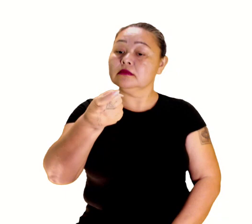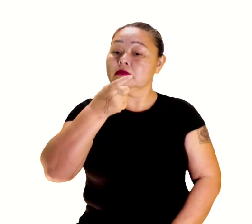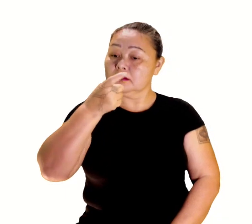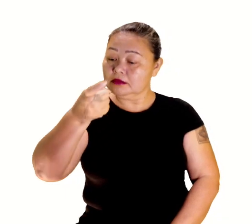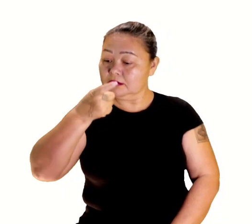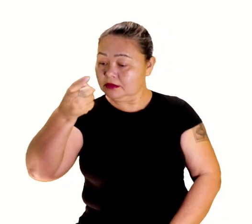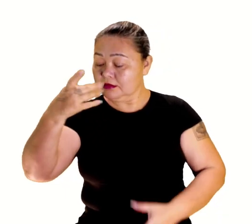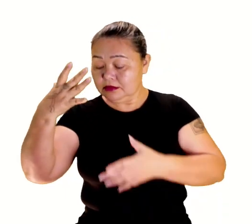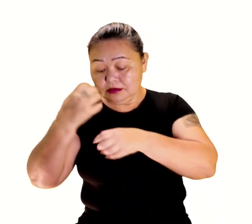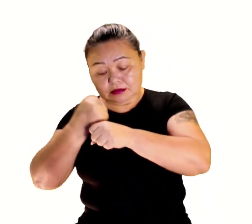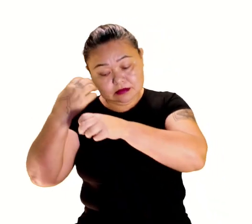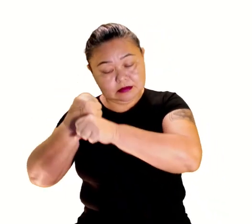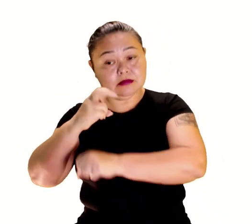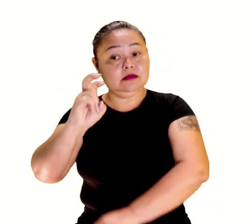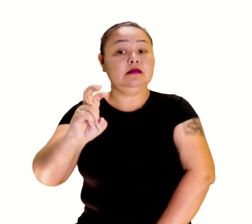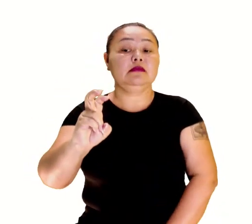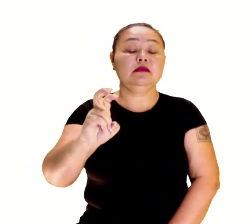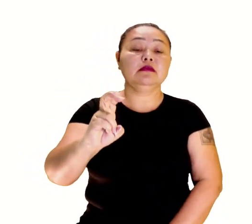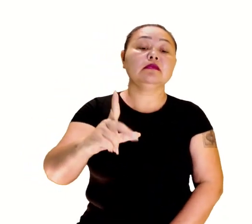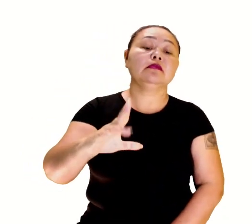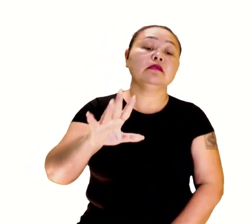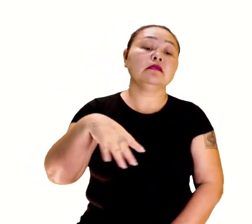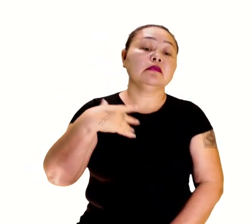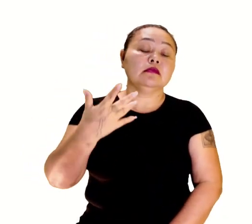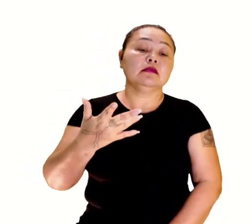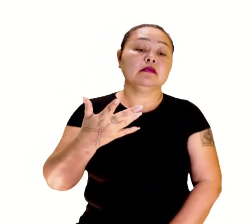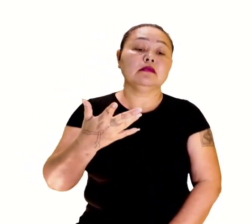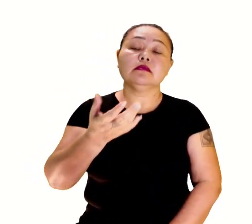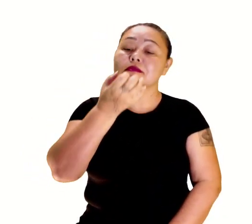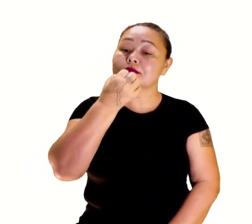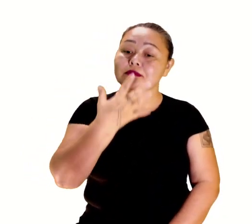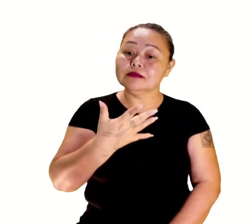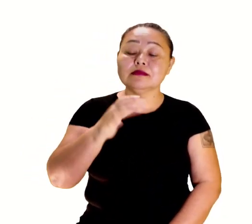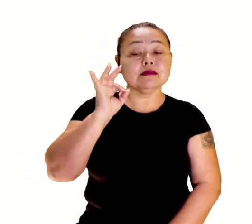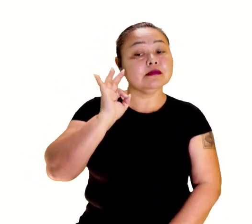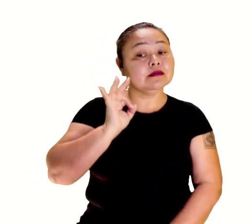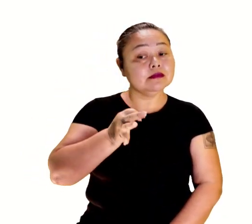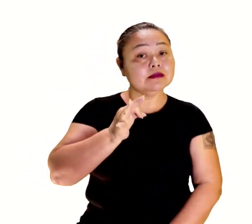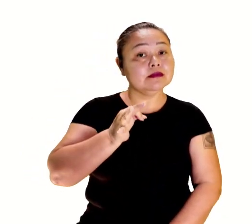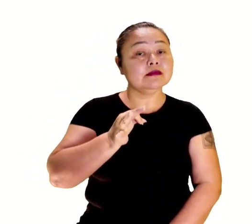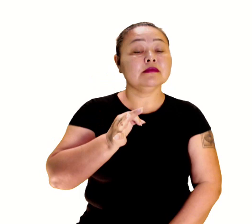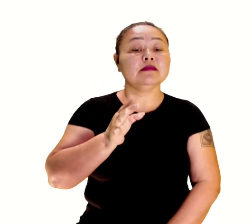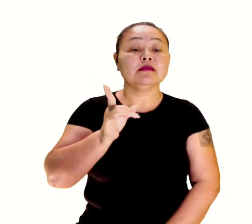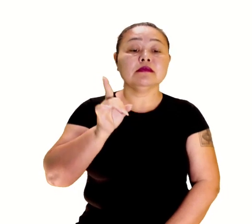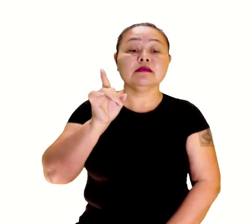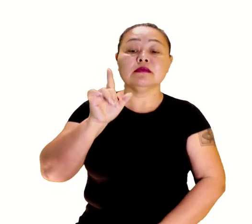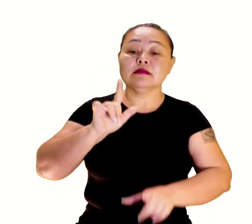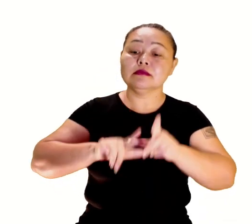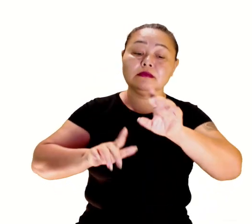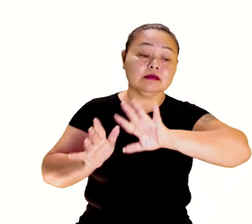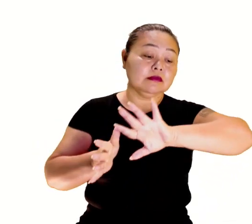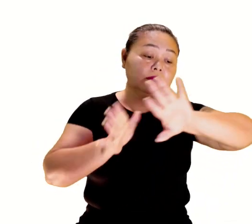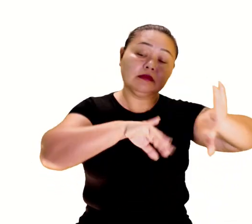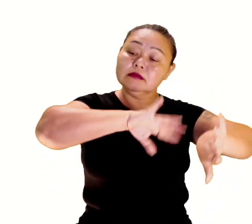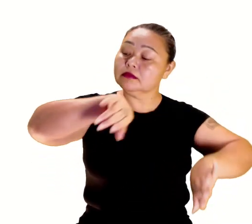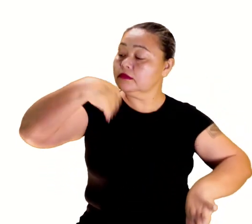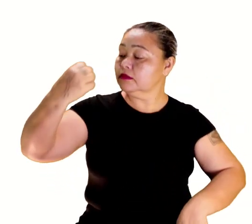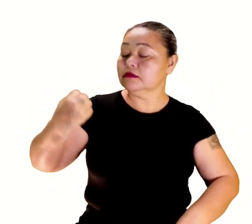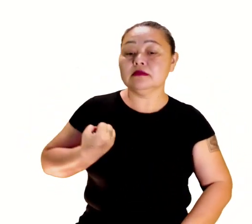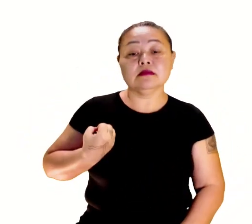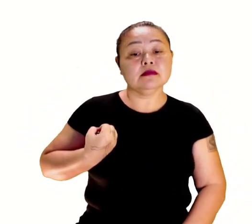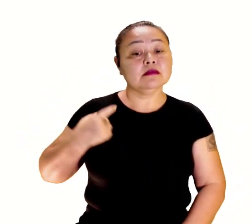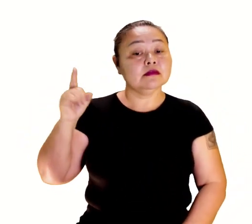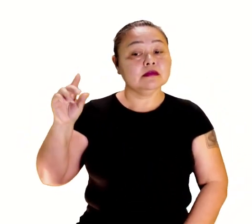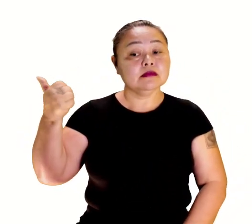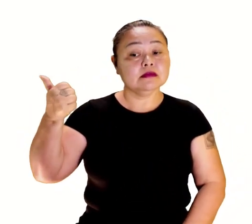x mais x, 5 vezes. Muito então, bem. Tá certo. Isso. De um lado letras, de outro lado números. Bom, se nessa